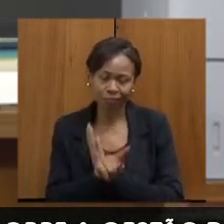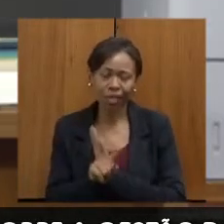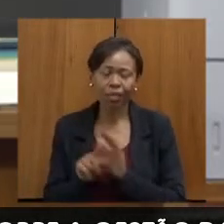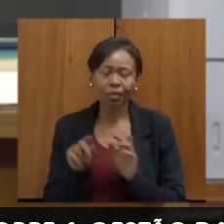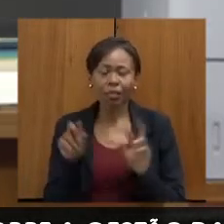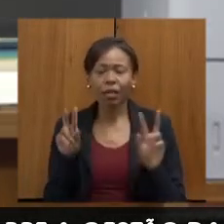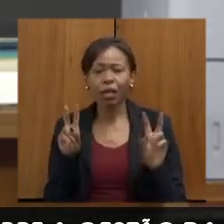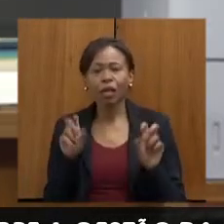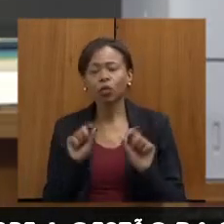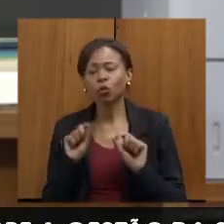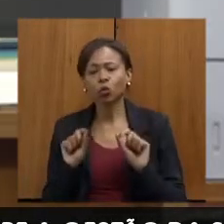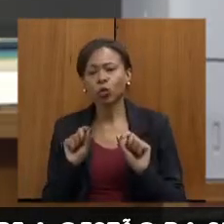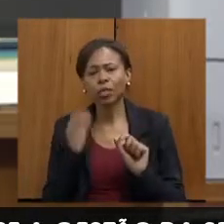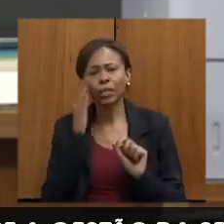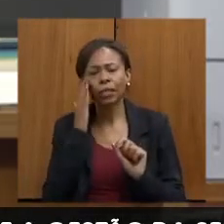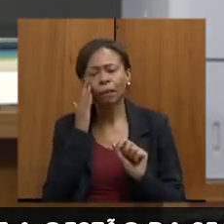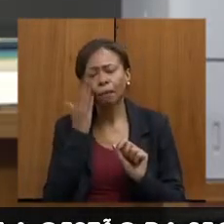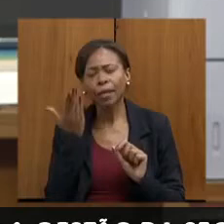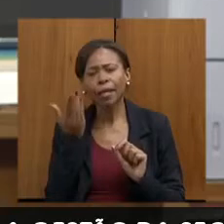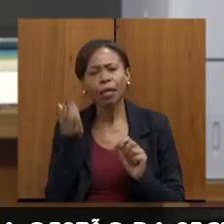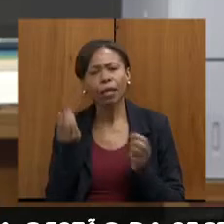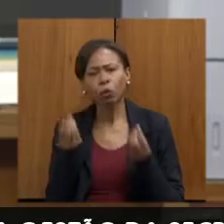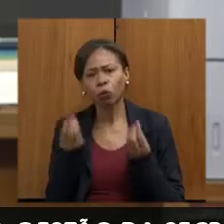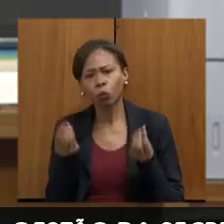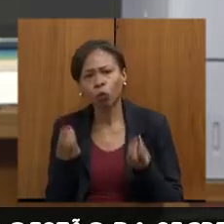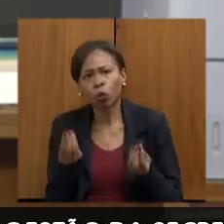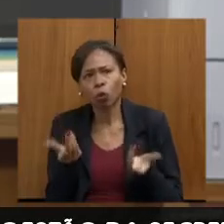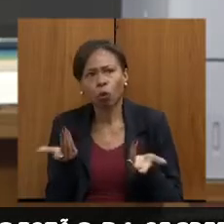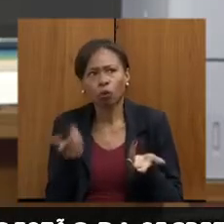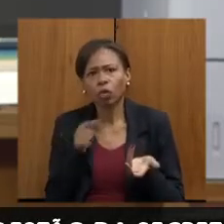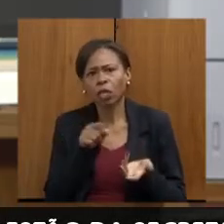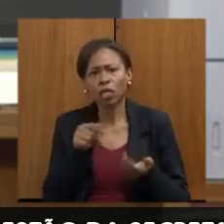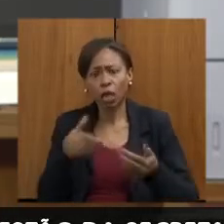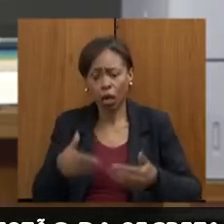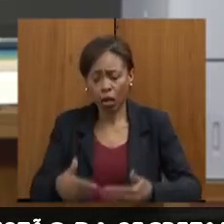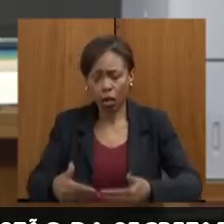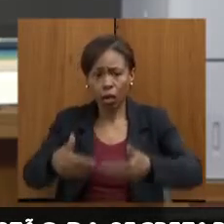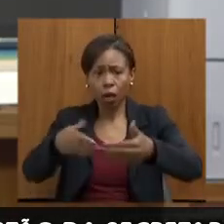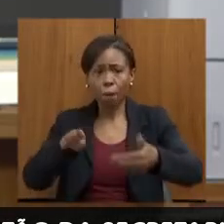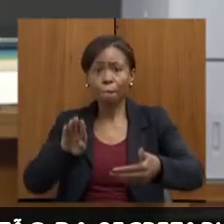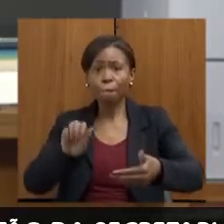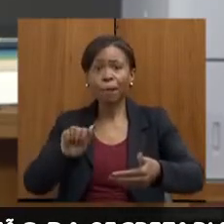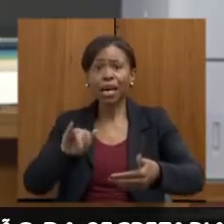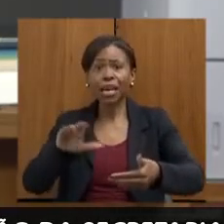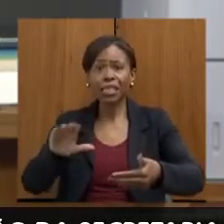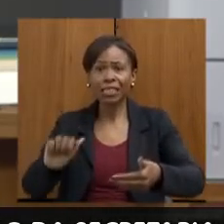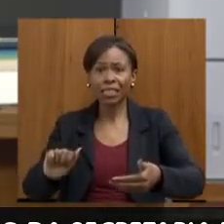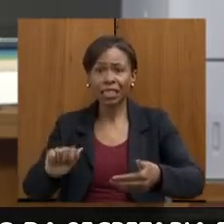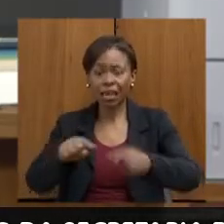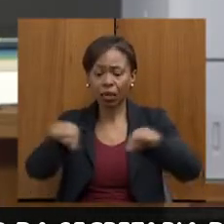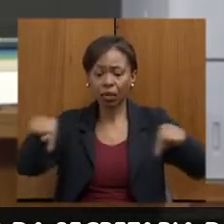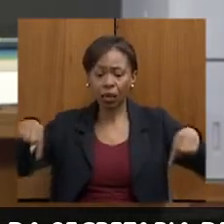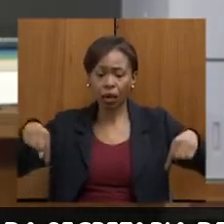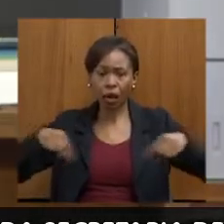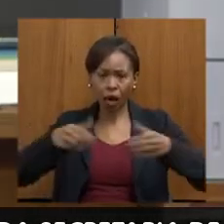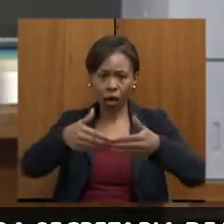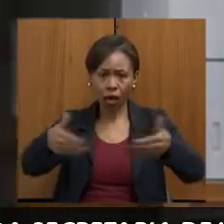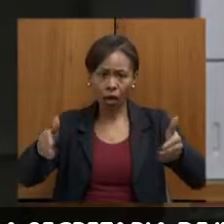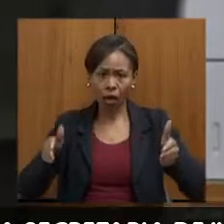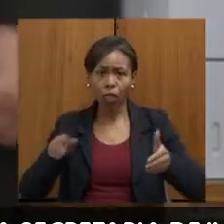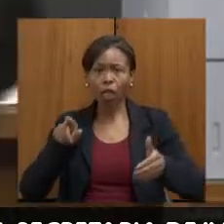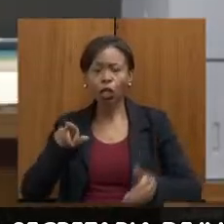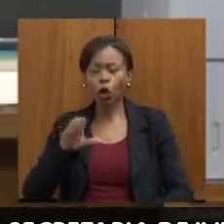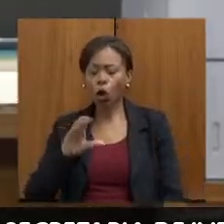é exatamente saber um pouco mais como é que vocês bacias de contenção Essência causados ao longo do Córrego ferrugem e do Riacho